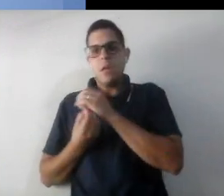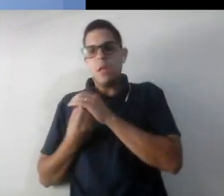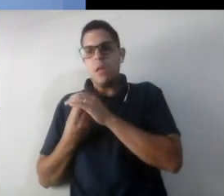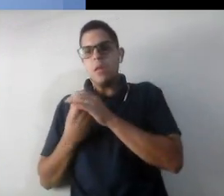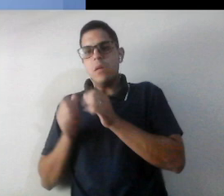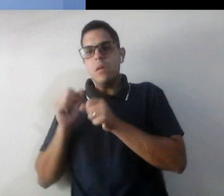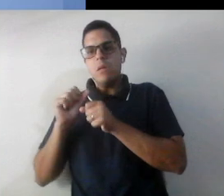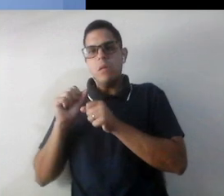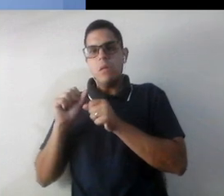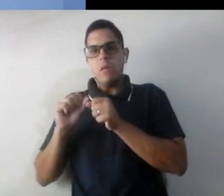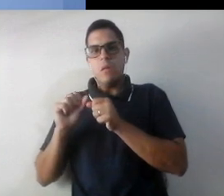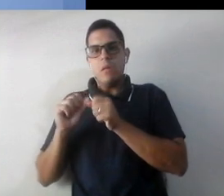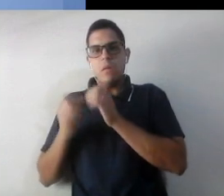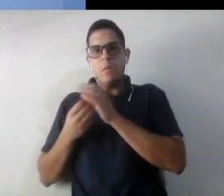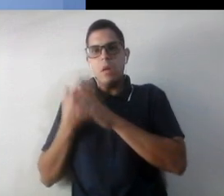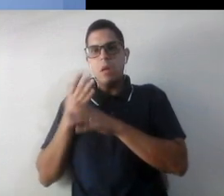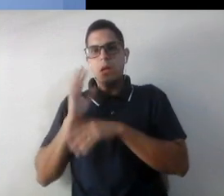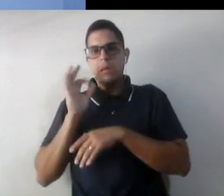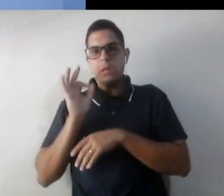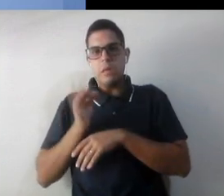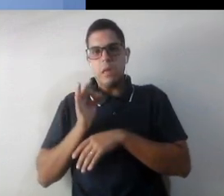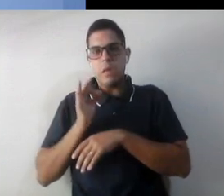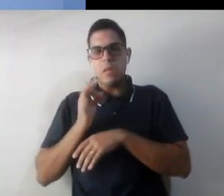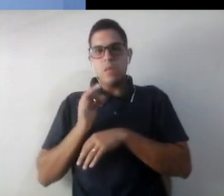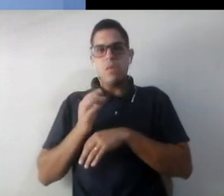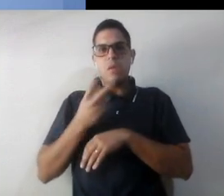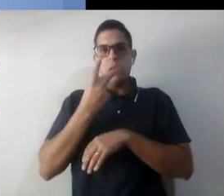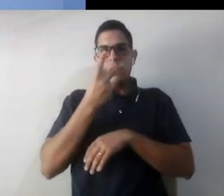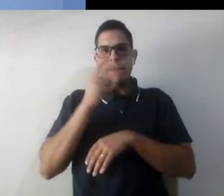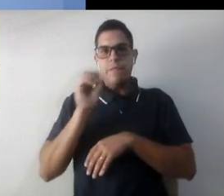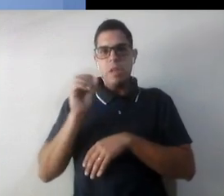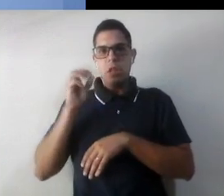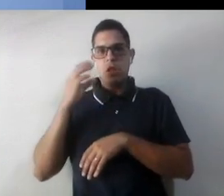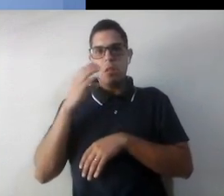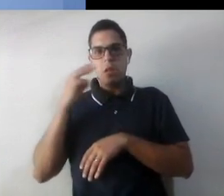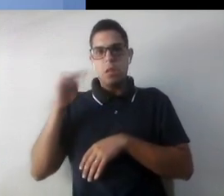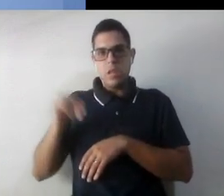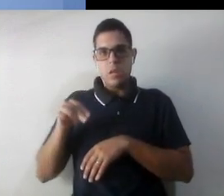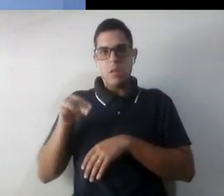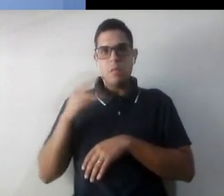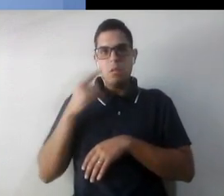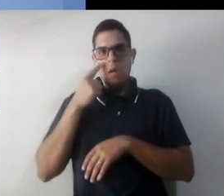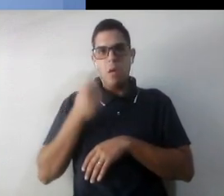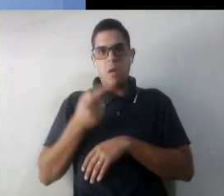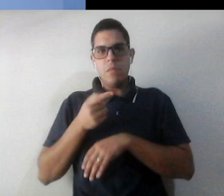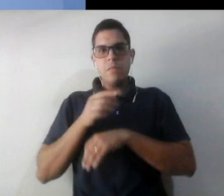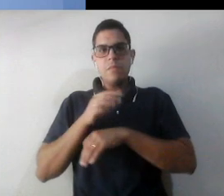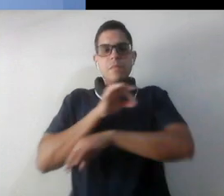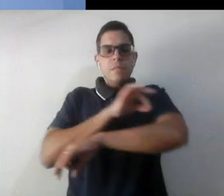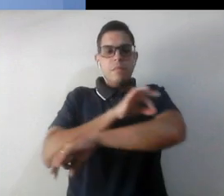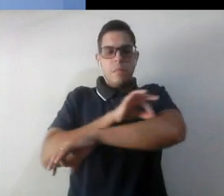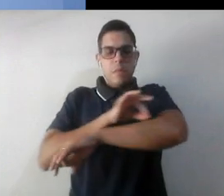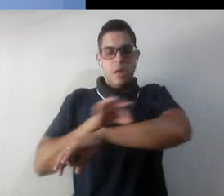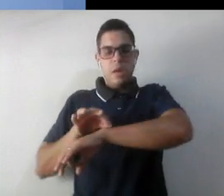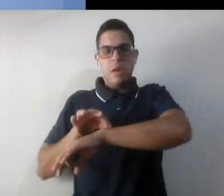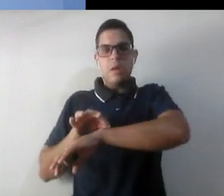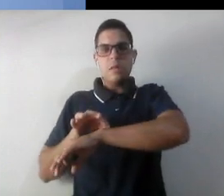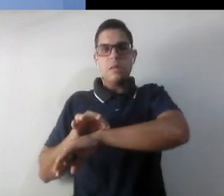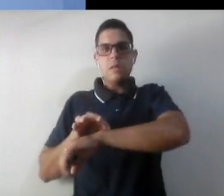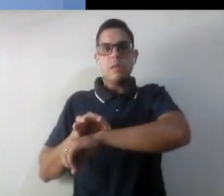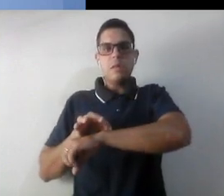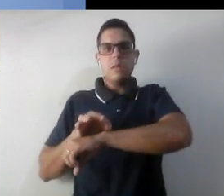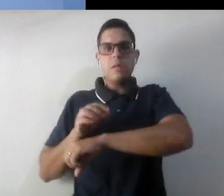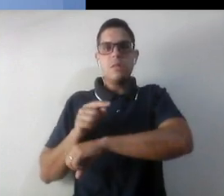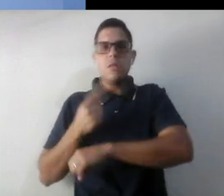pedaço que tem 20 centímetros, então, nossa indicação vai ser de 20 centímetros, e nesse caso